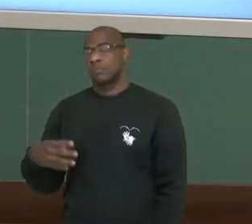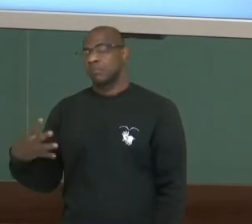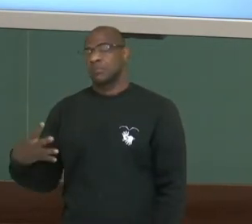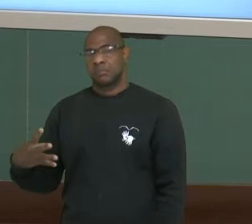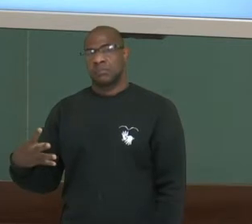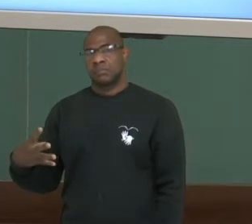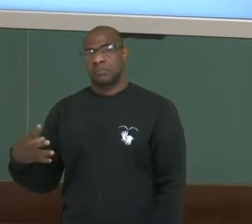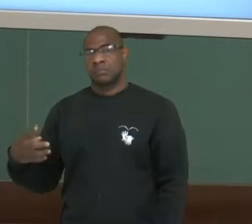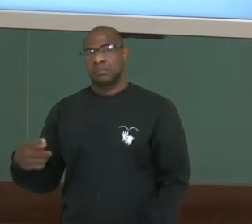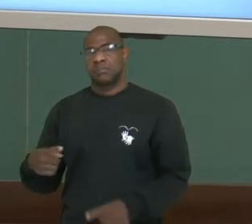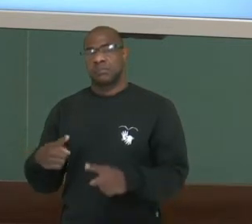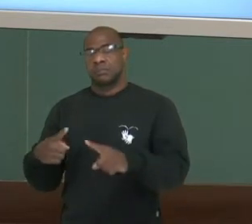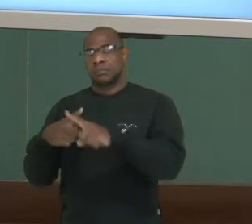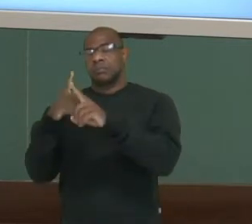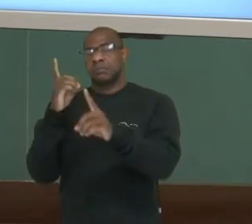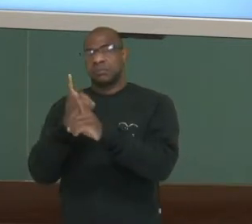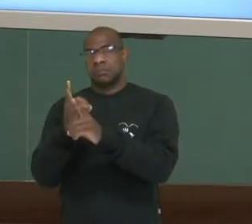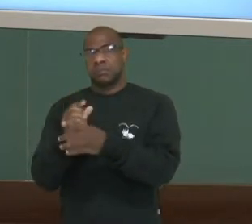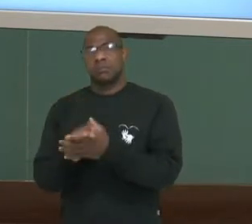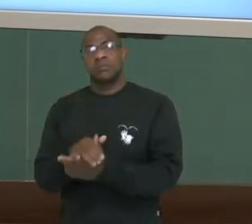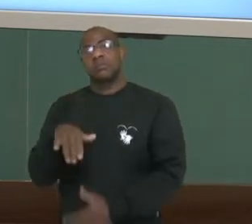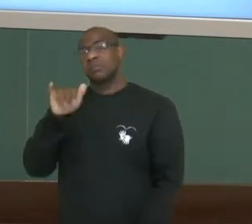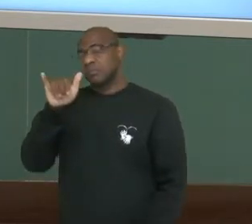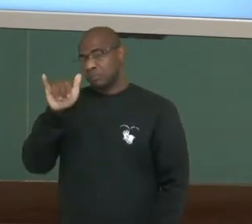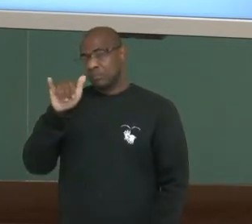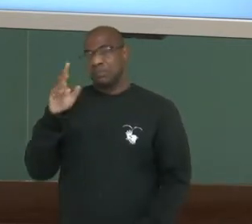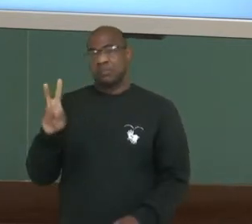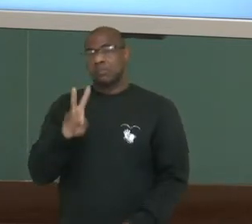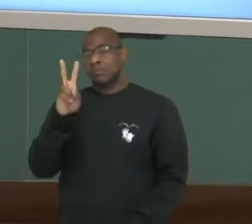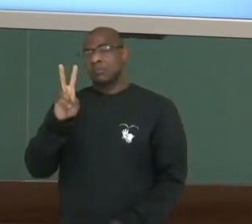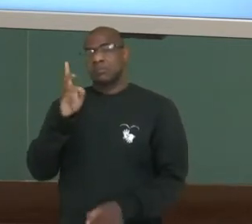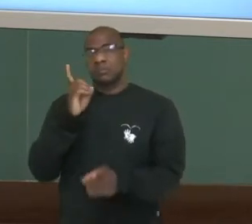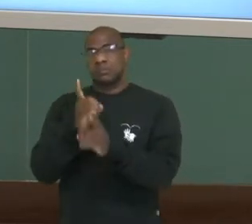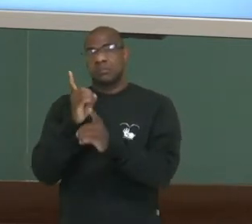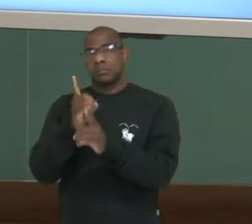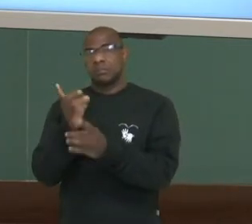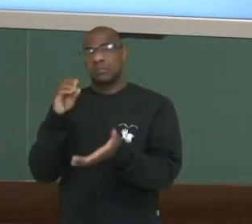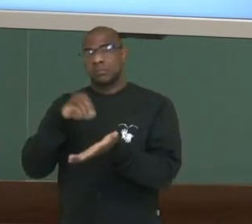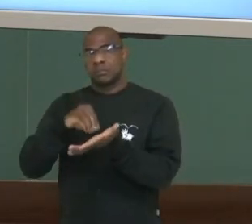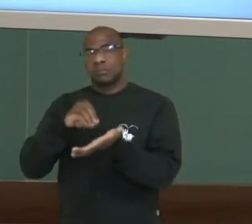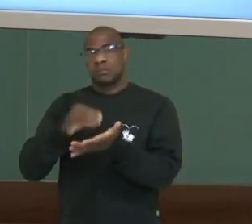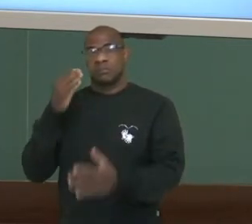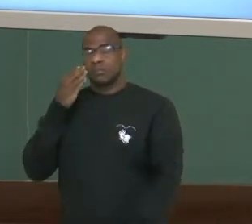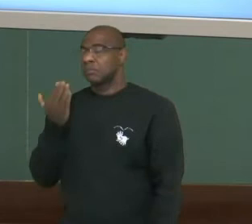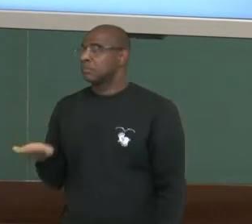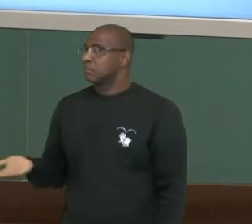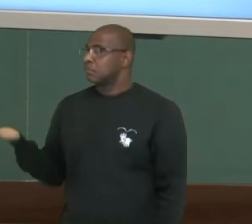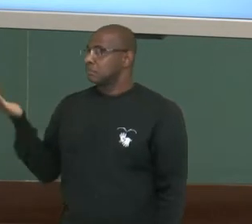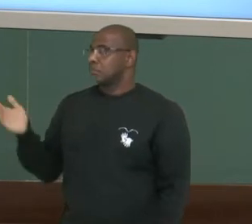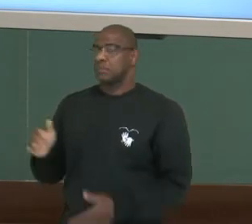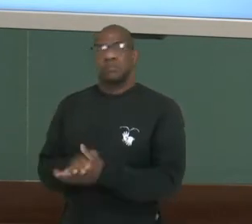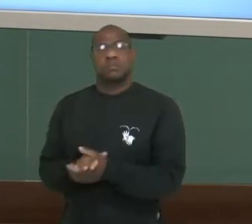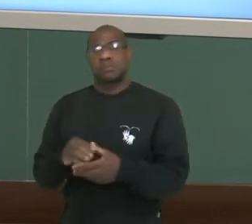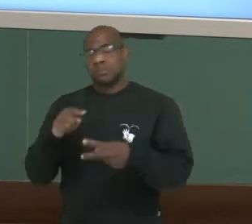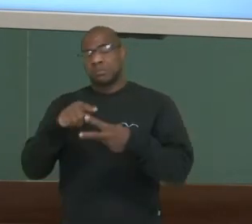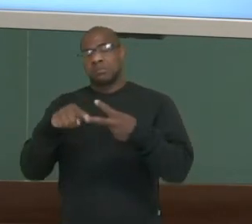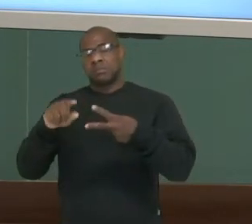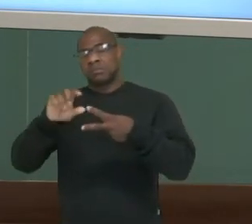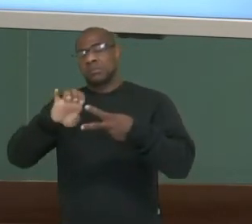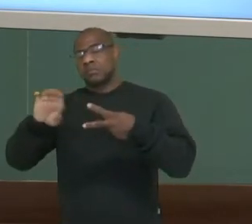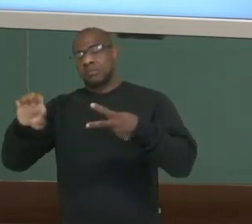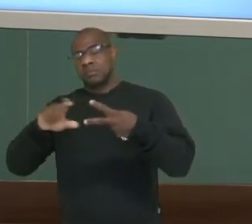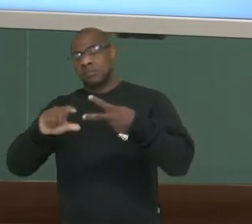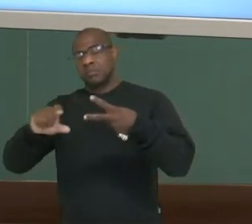para achar o valor de y? Tanto faz, eu posso substituir o valor que eu encontrei na primeira ou na segunda equação